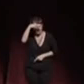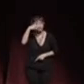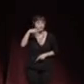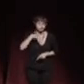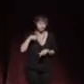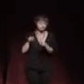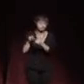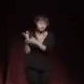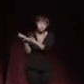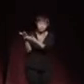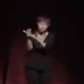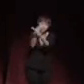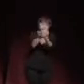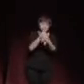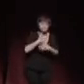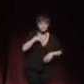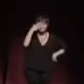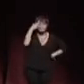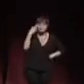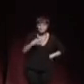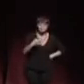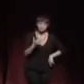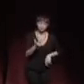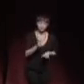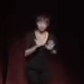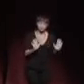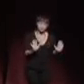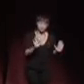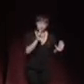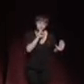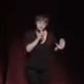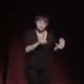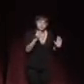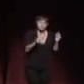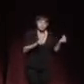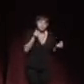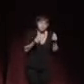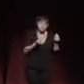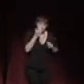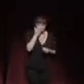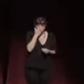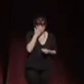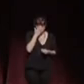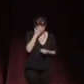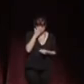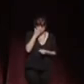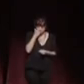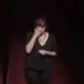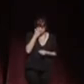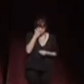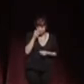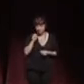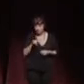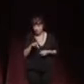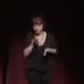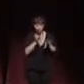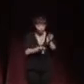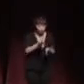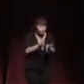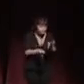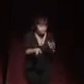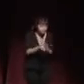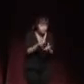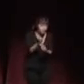Eu não tenho muita certeza de que a resposta a uma oficina artística